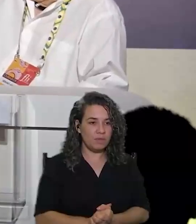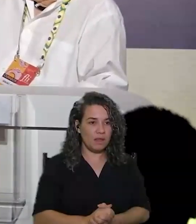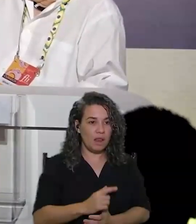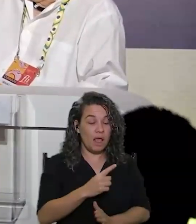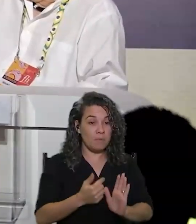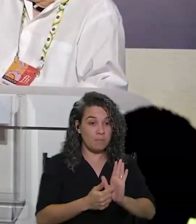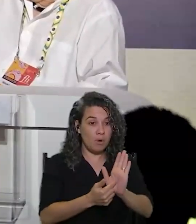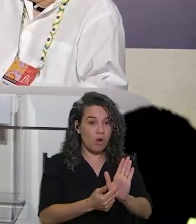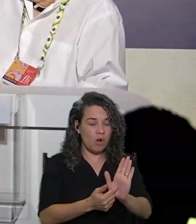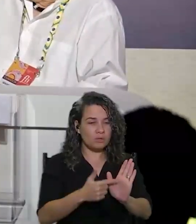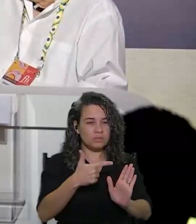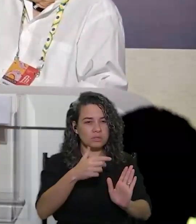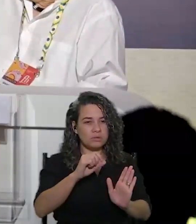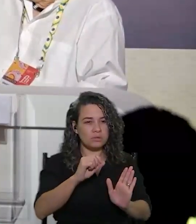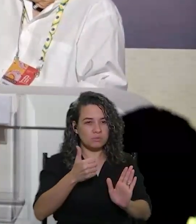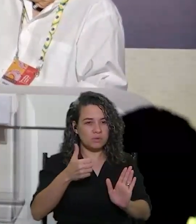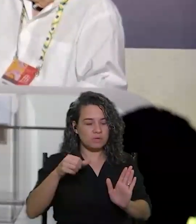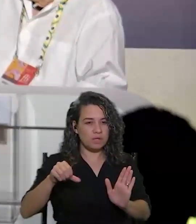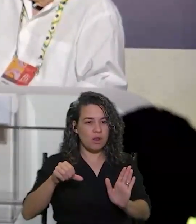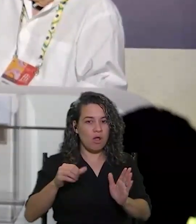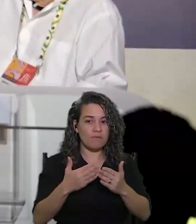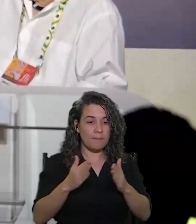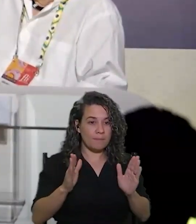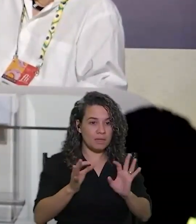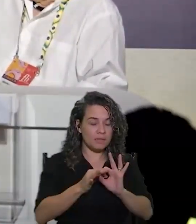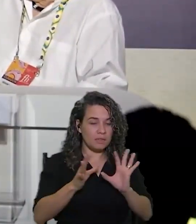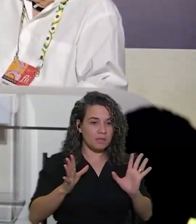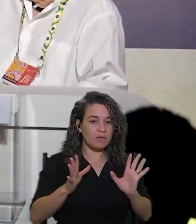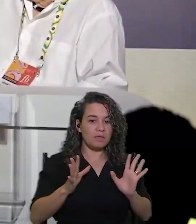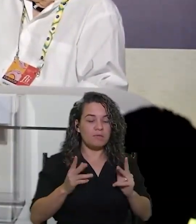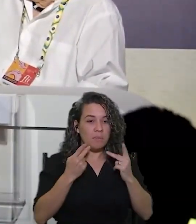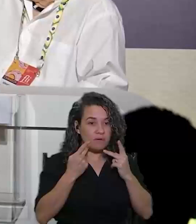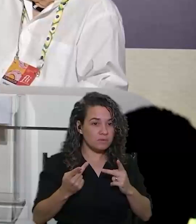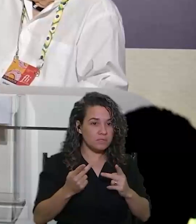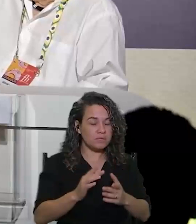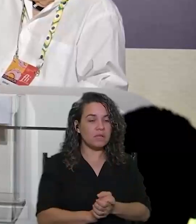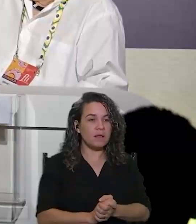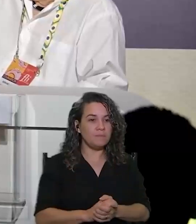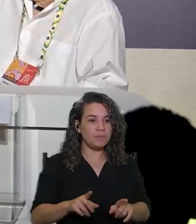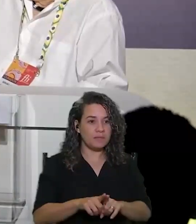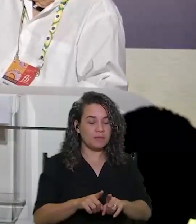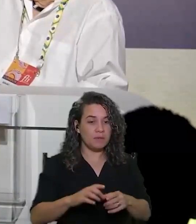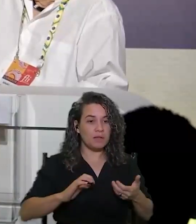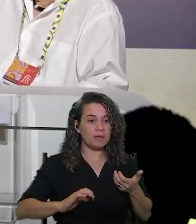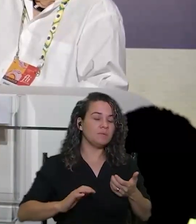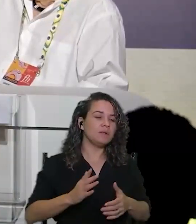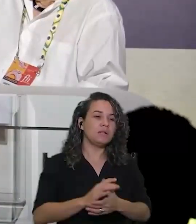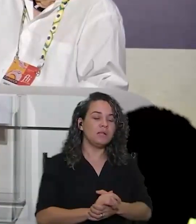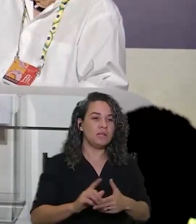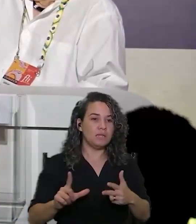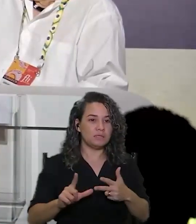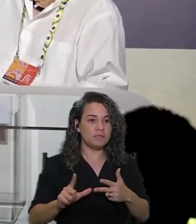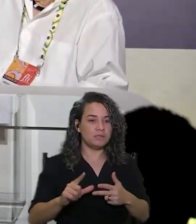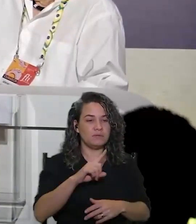a visitação em 2019 no Museu da República, Museu Nacional, e também na Câmara Legislativa do DF, e também na UNB. Então, ela